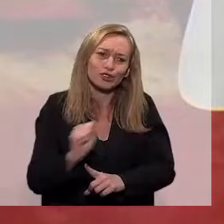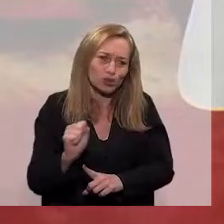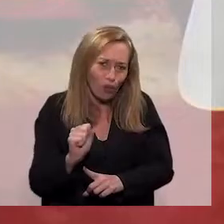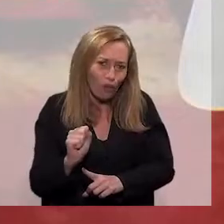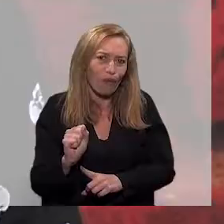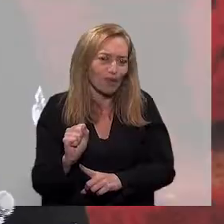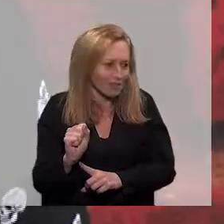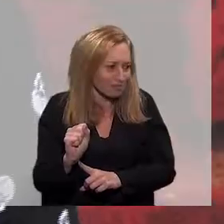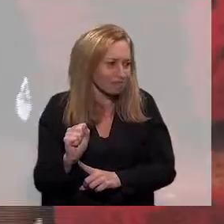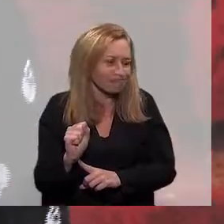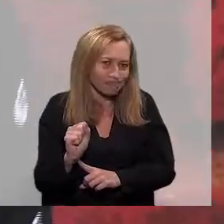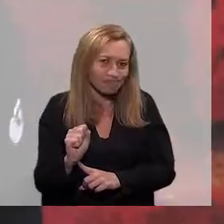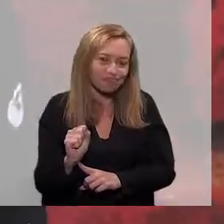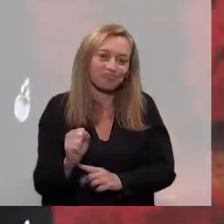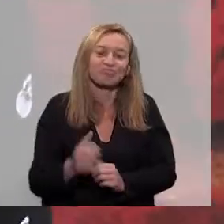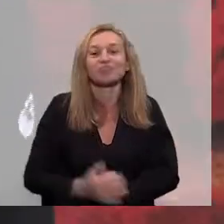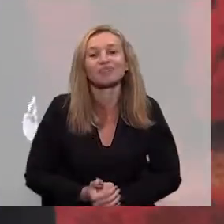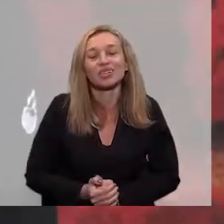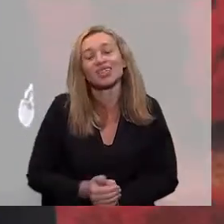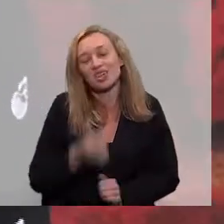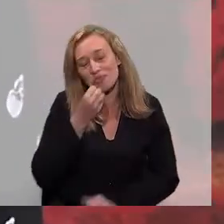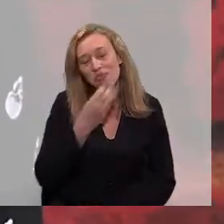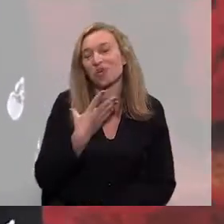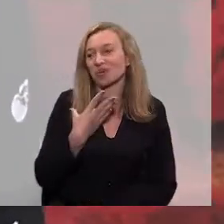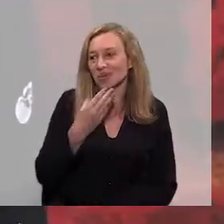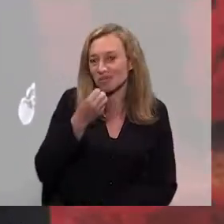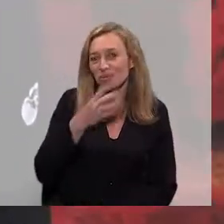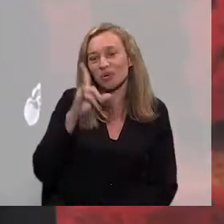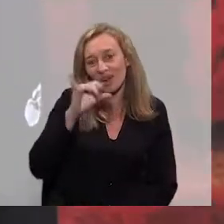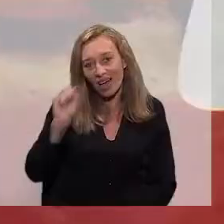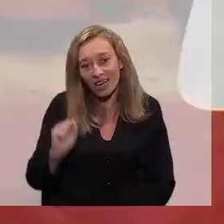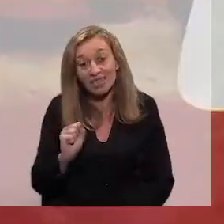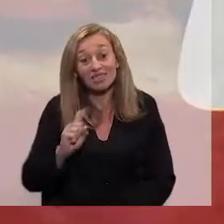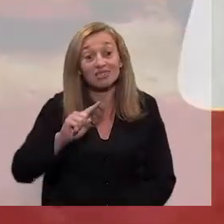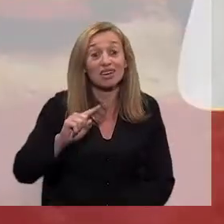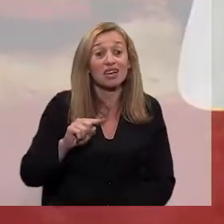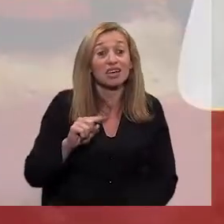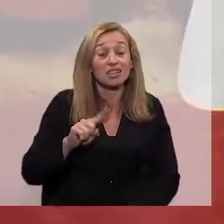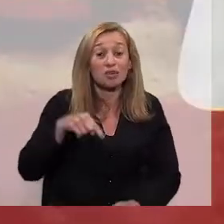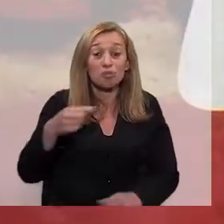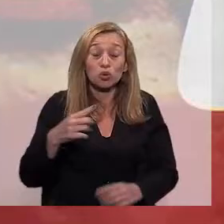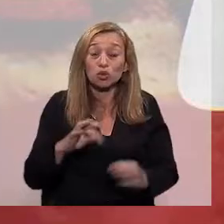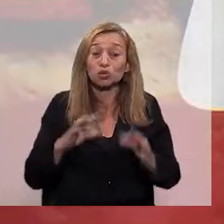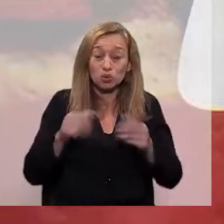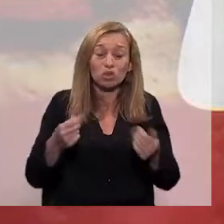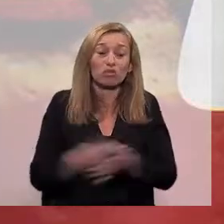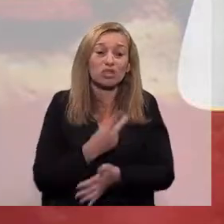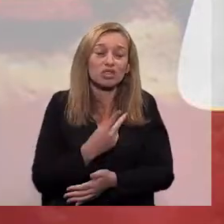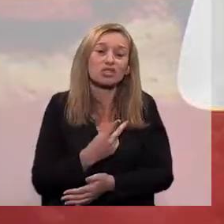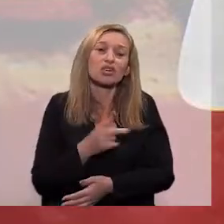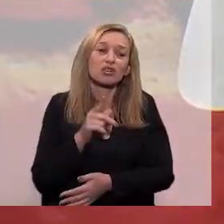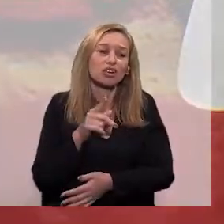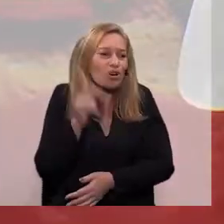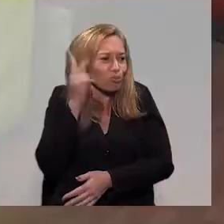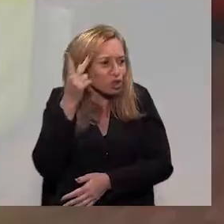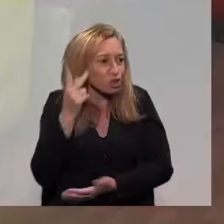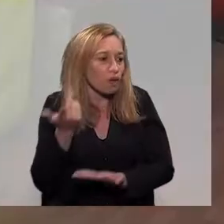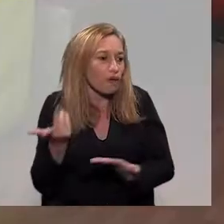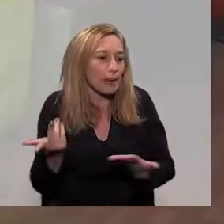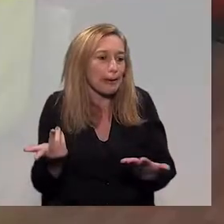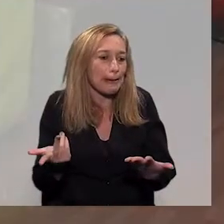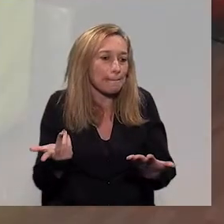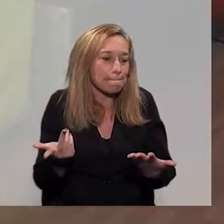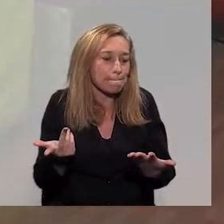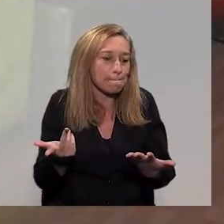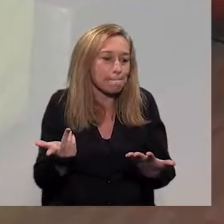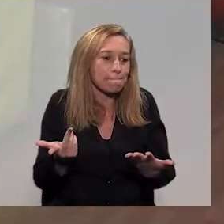vitória, né? Jamais aconteceria no ano passado, por exemplo. Que bom, Laís, que apesar disso tudo você tá, né, gente? É uma